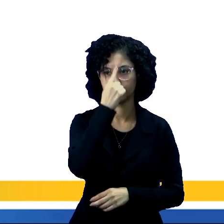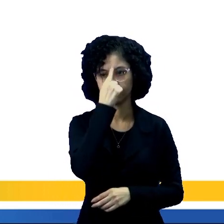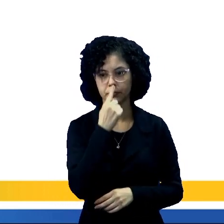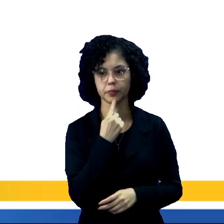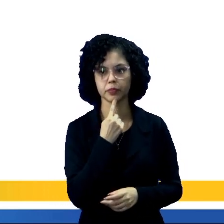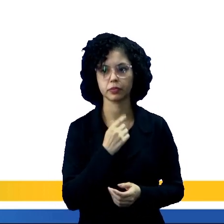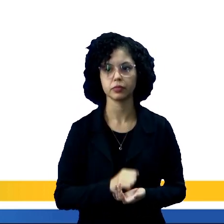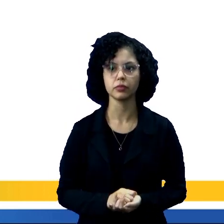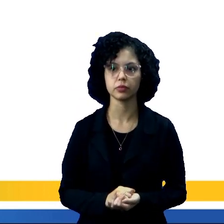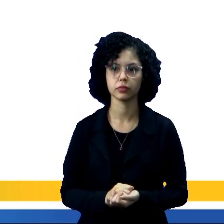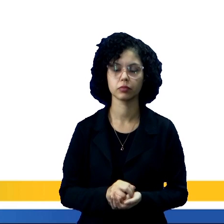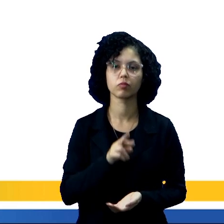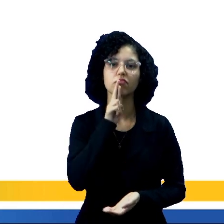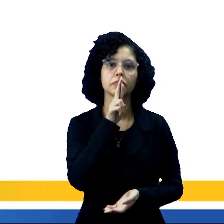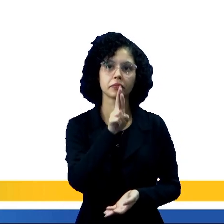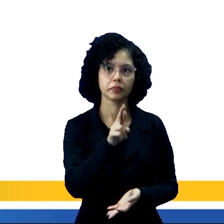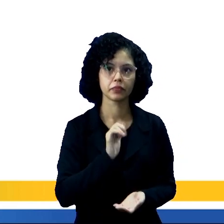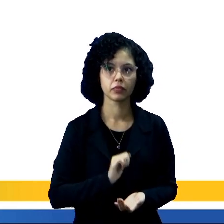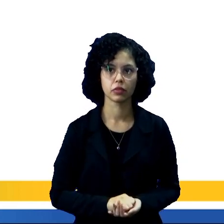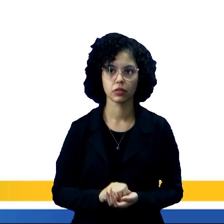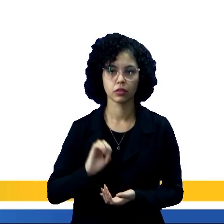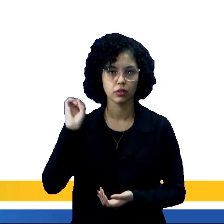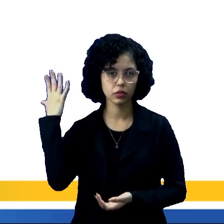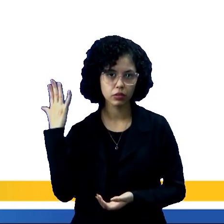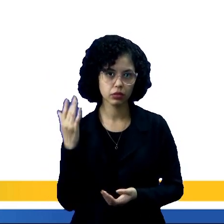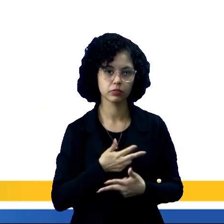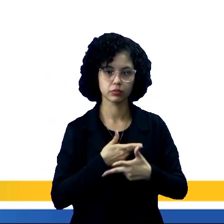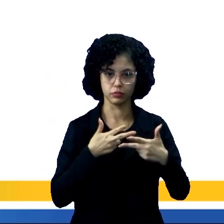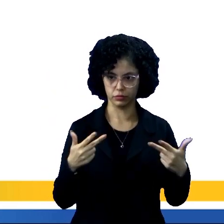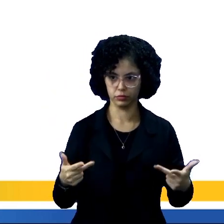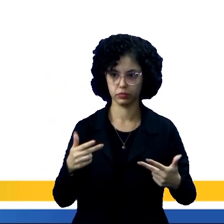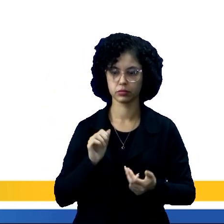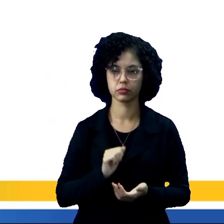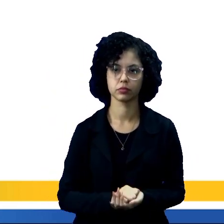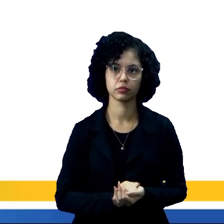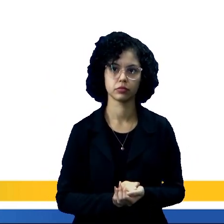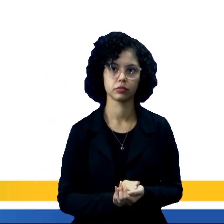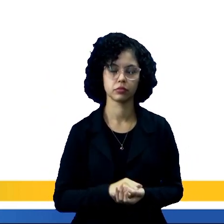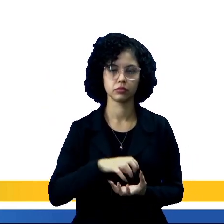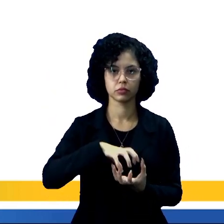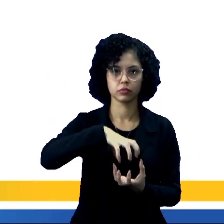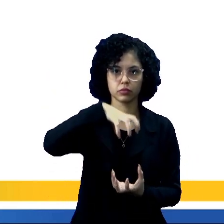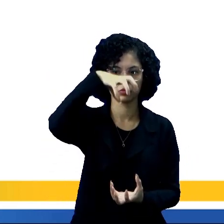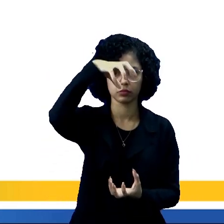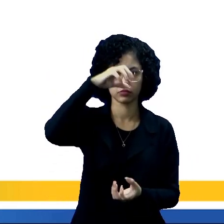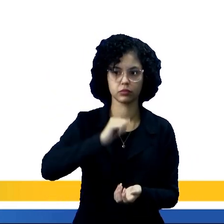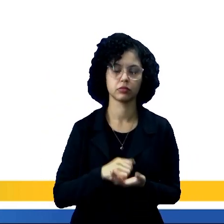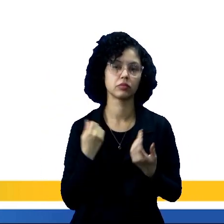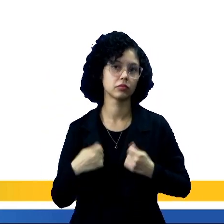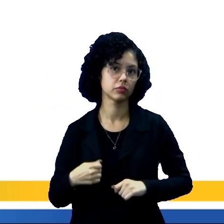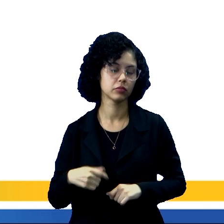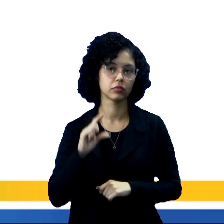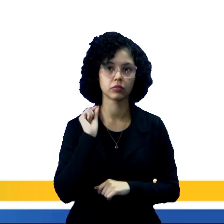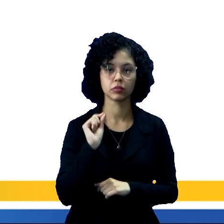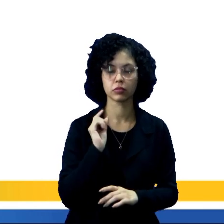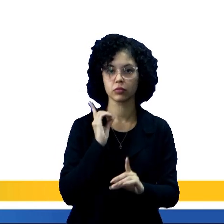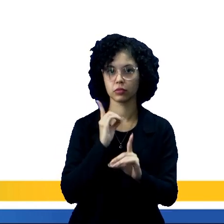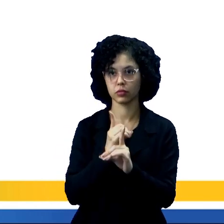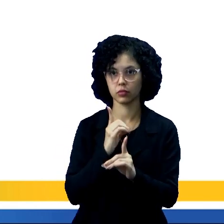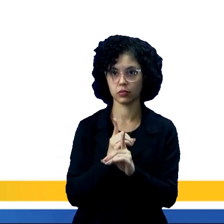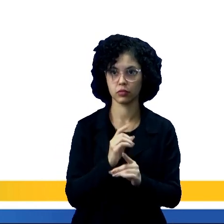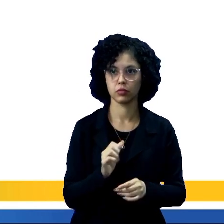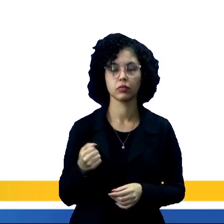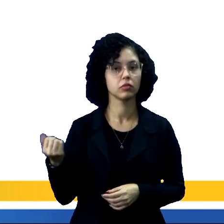figura. Para calcular a capacidade de um objeto cilíndrico, é necessário encontrar